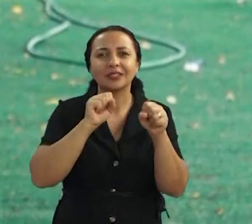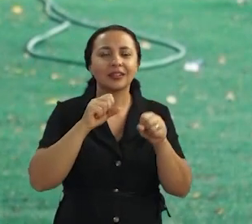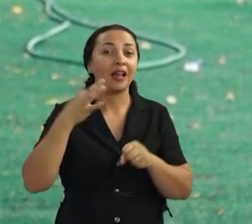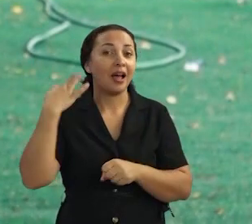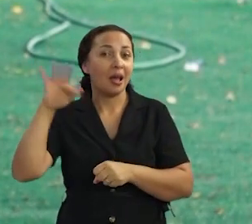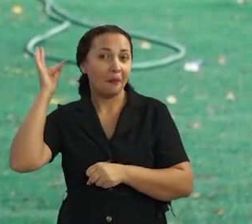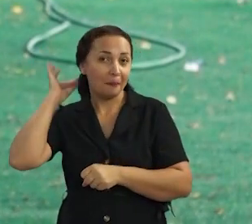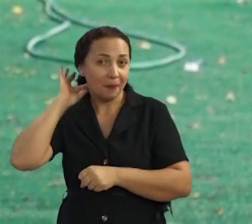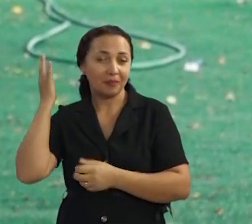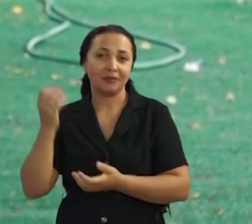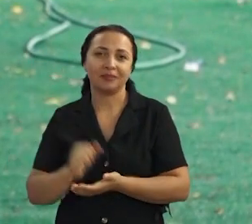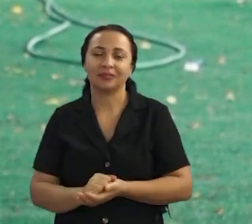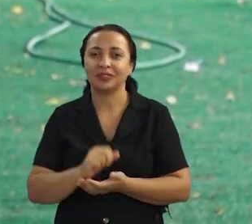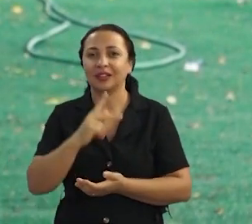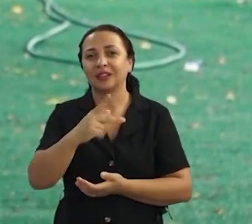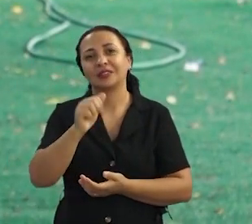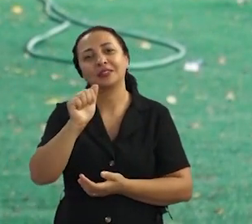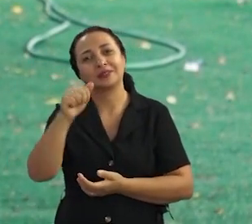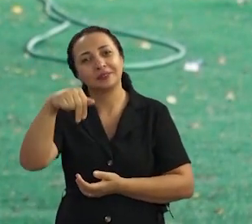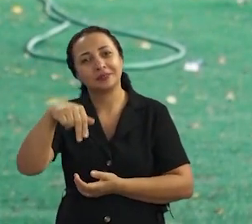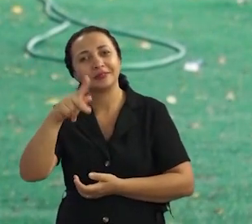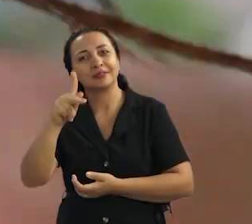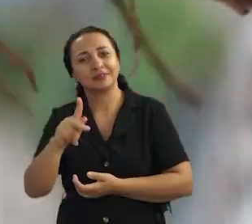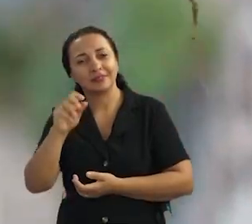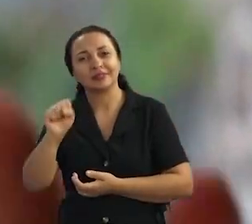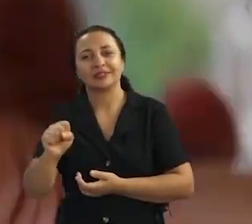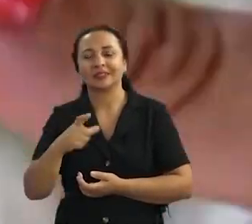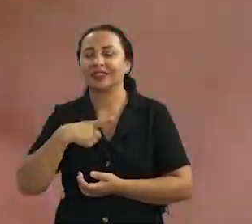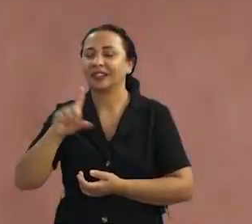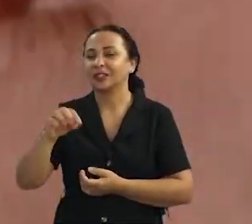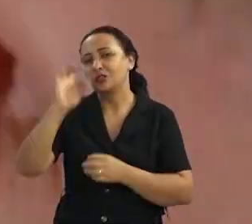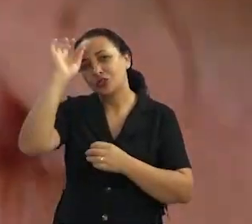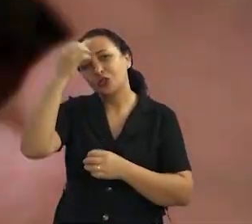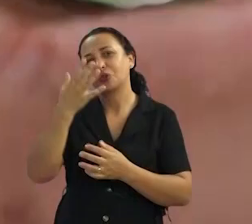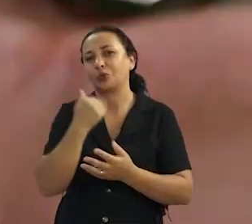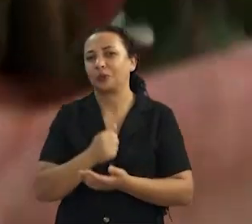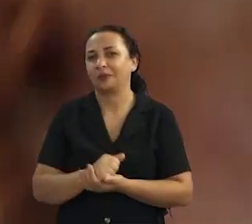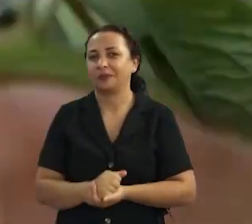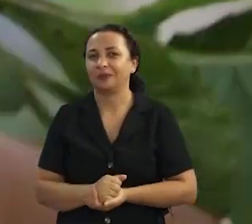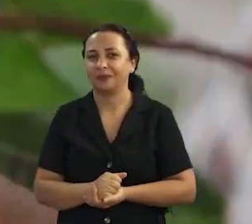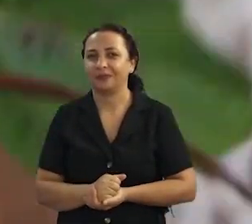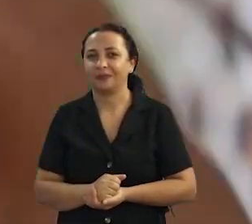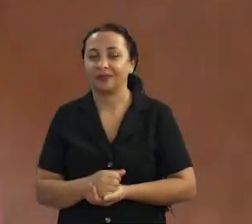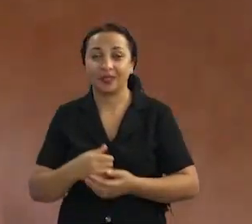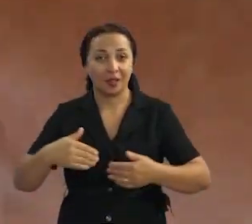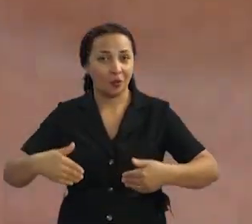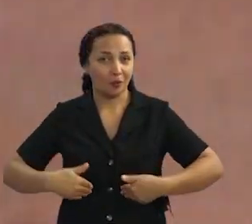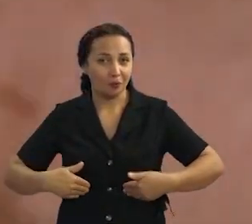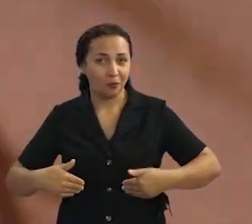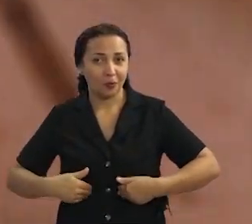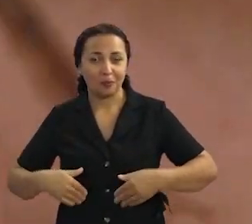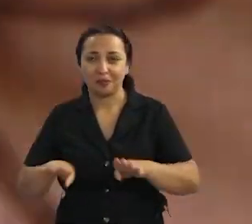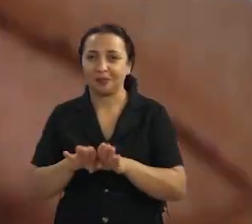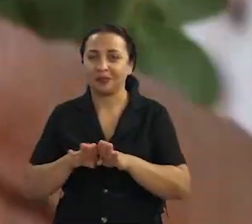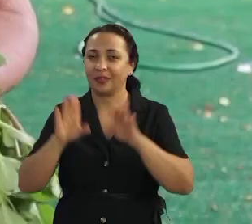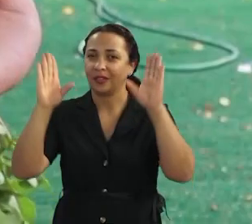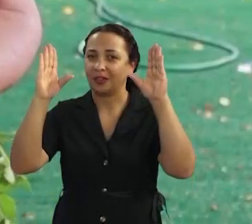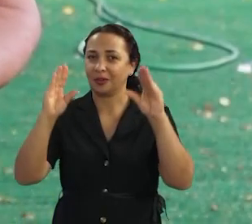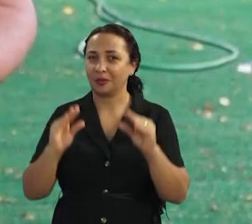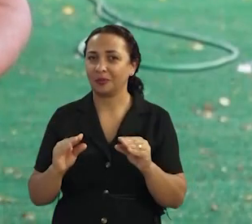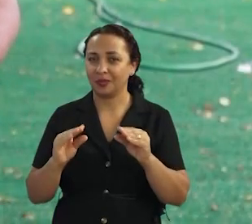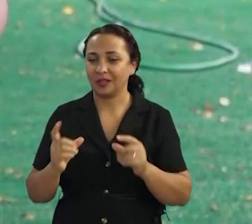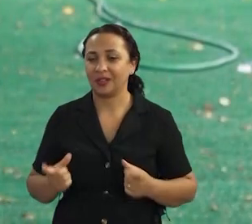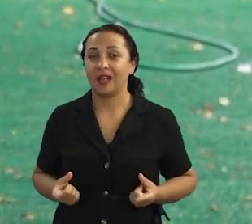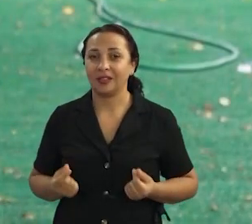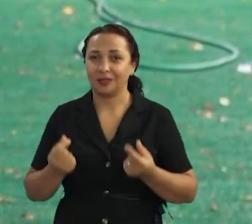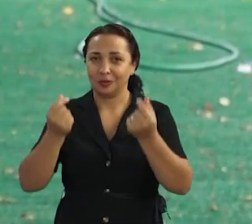abelhas e outros insetos. Então, as punks vai muito além de comida. Com a fome e também a